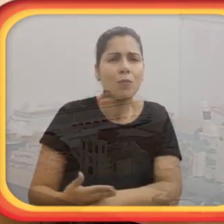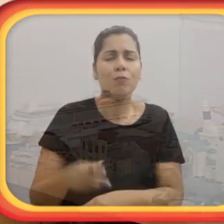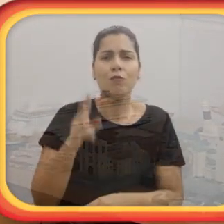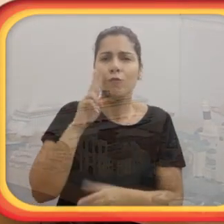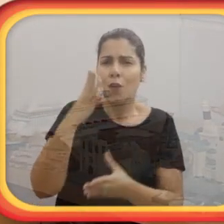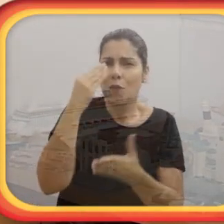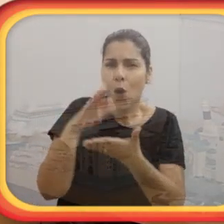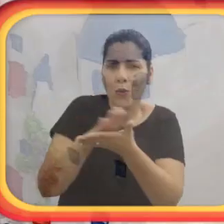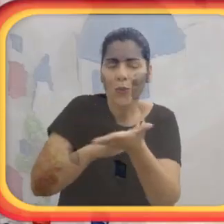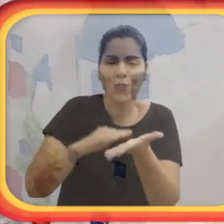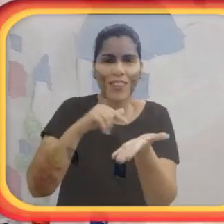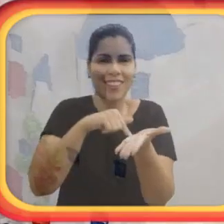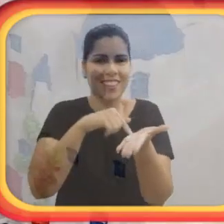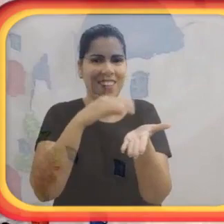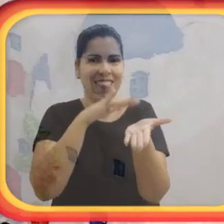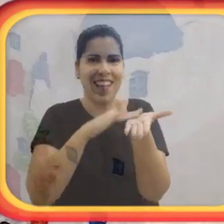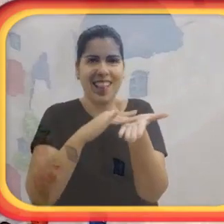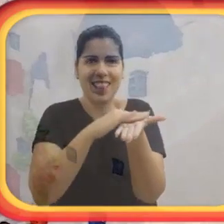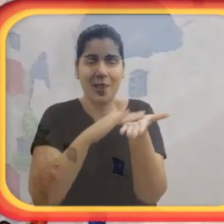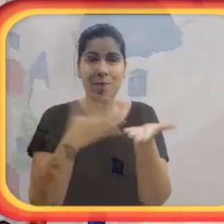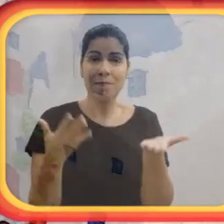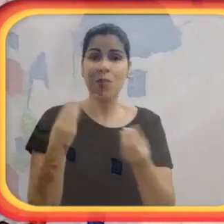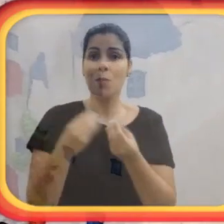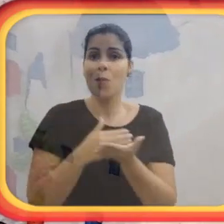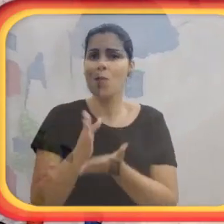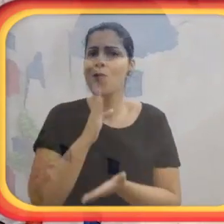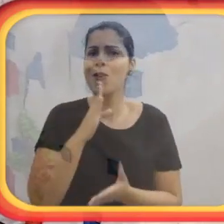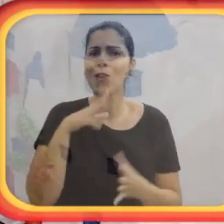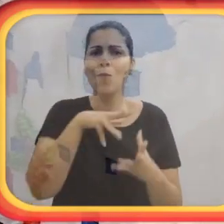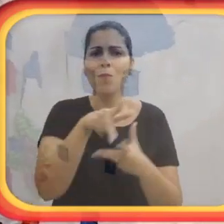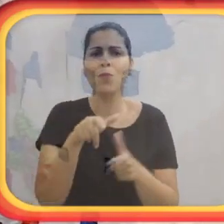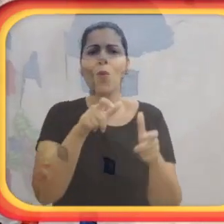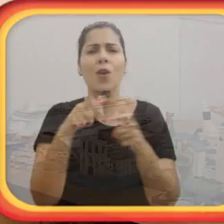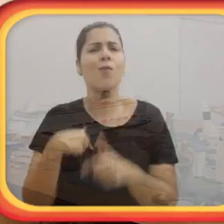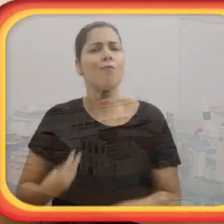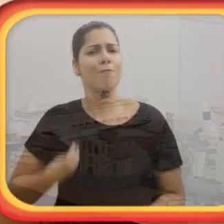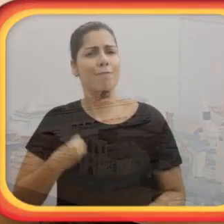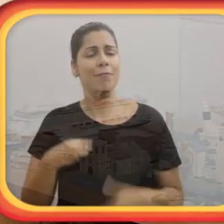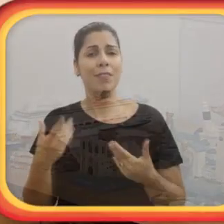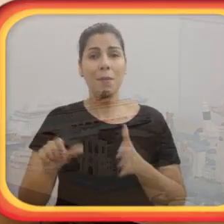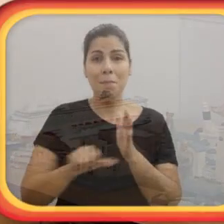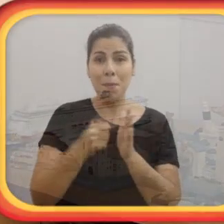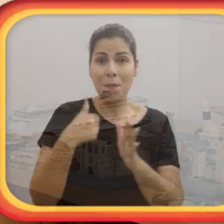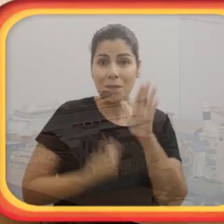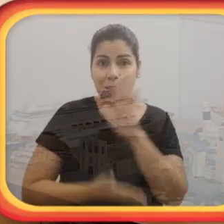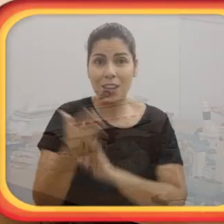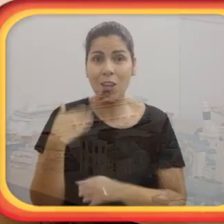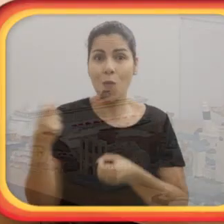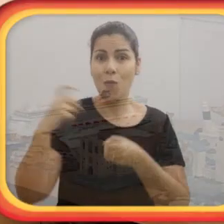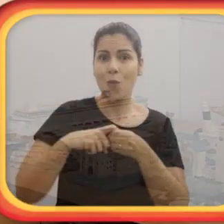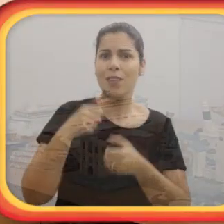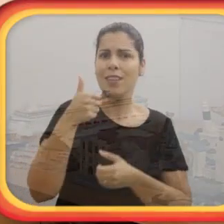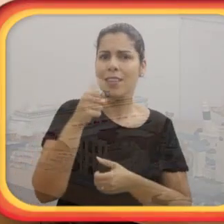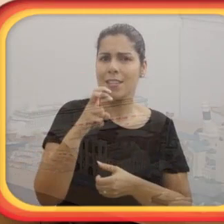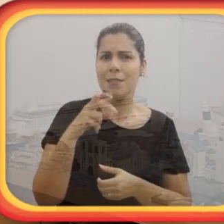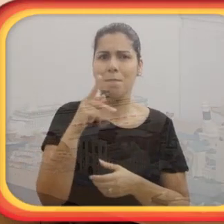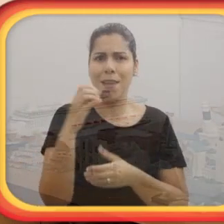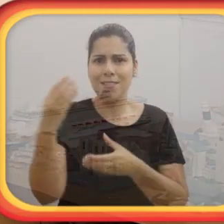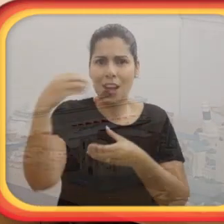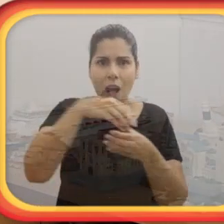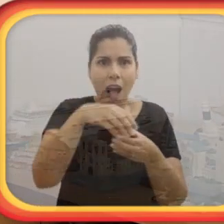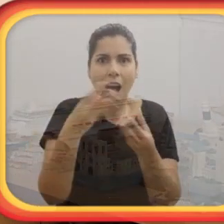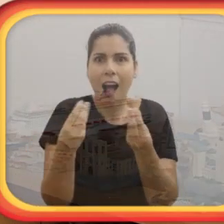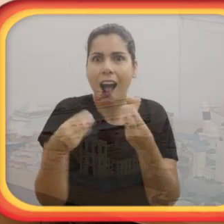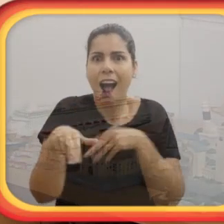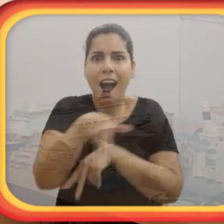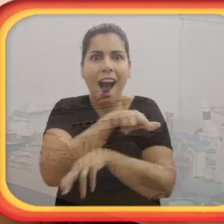pessoas do lugar, e aí entra as miniaturas, né? E através delas eu sinto o lugar onde eu estive, né? Então, eu costumo chamar das minhas